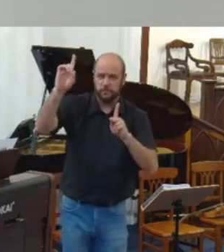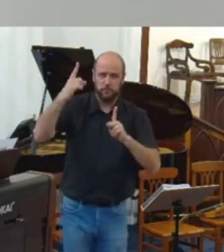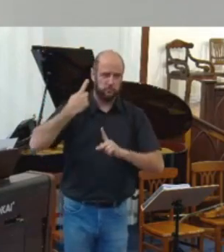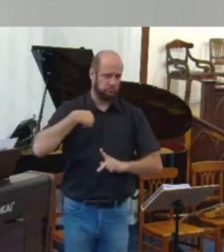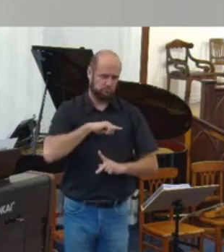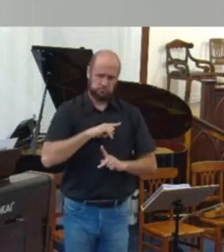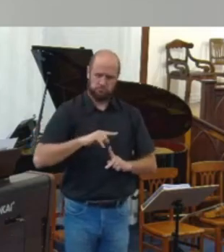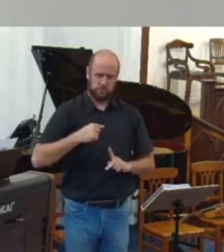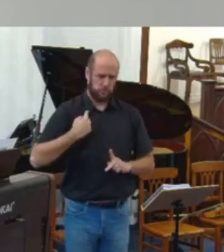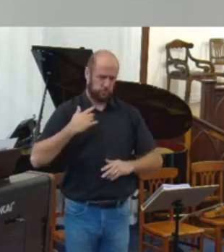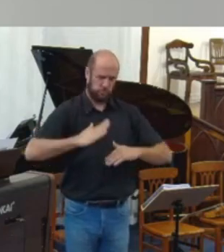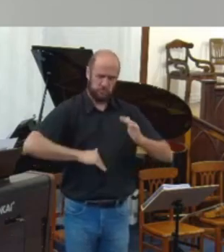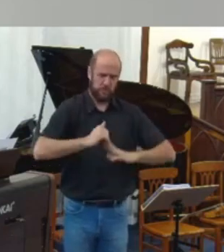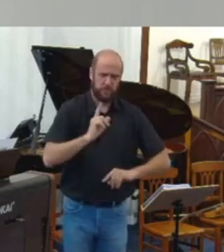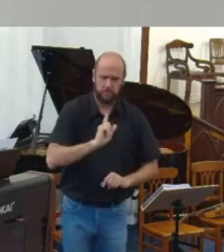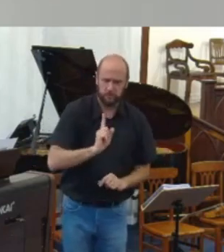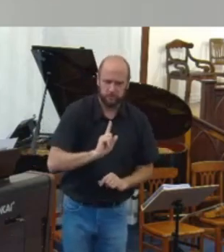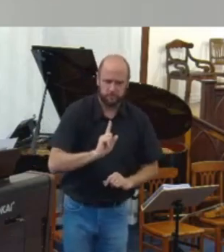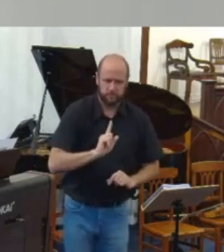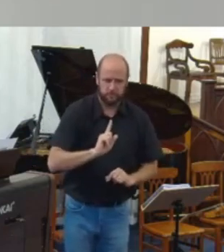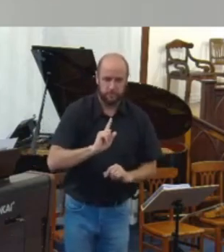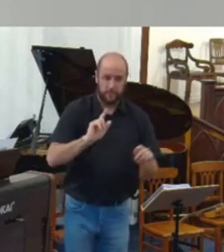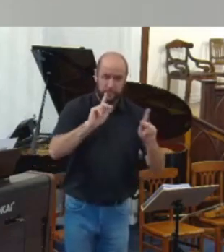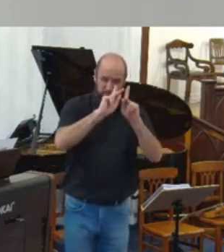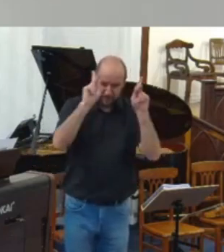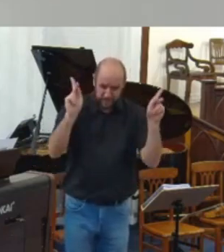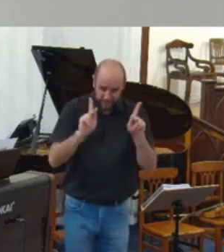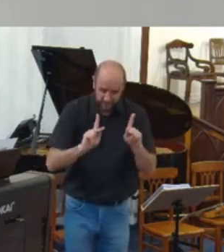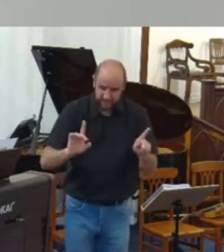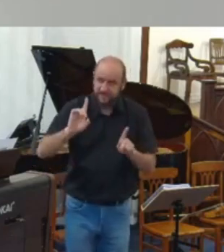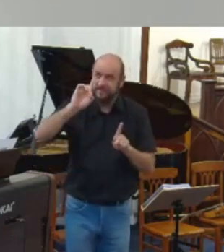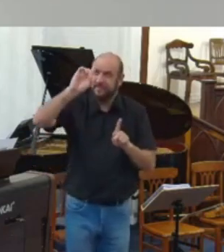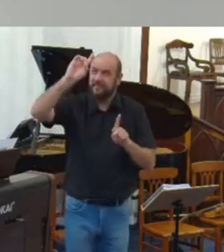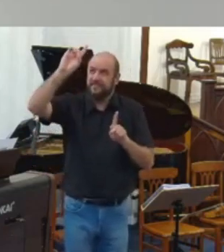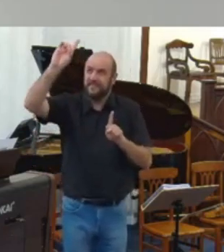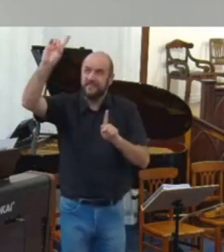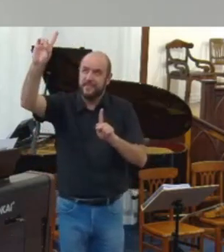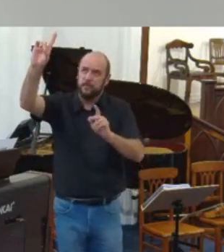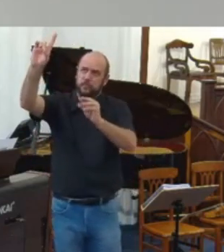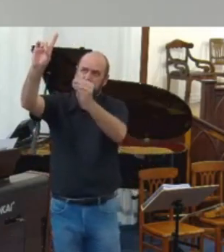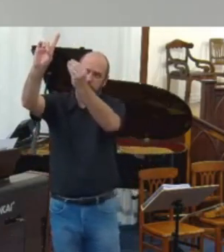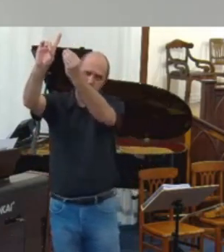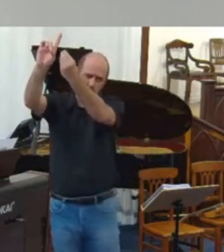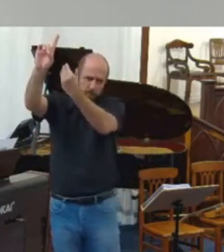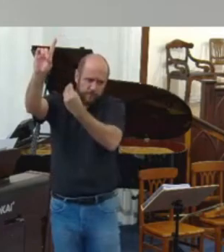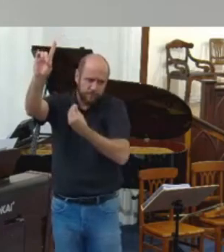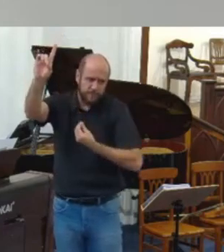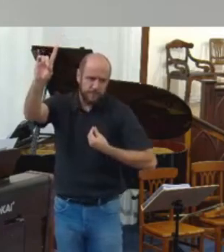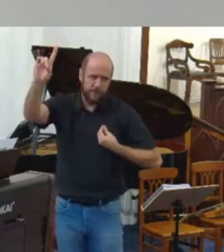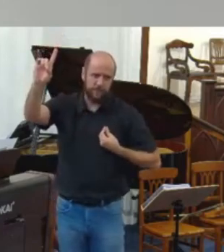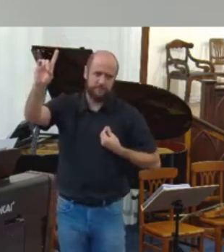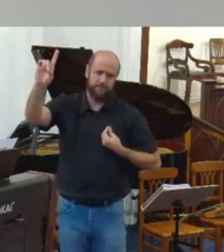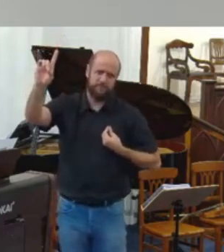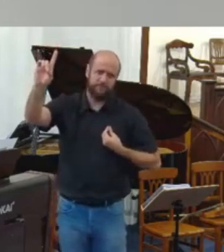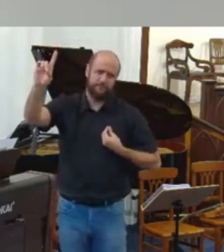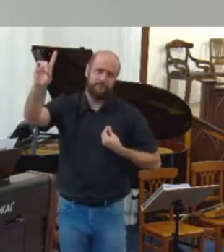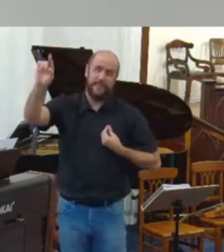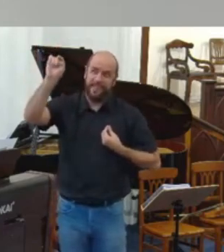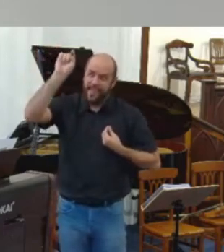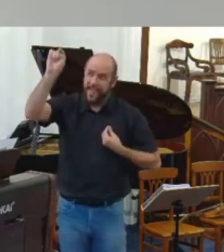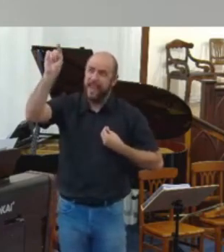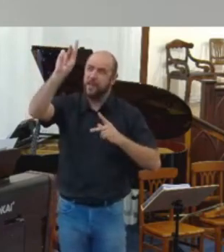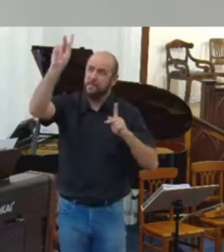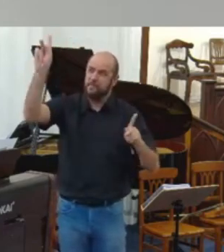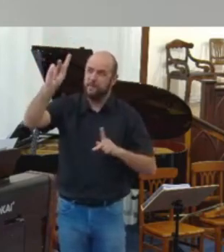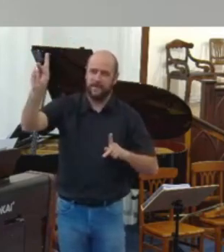nossa. Ou essa paz vem de Deus, ou não há paz.